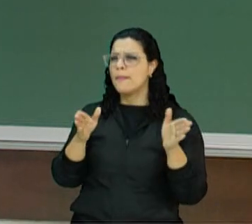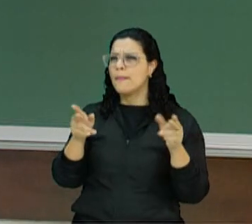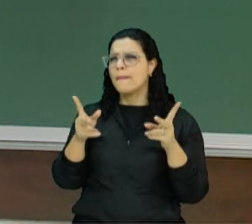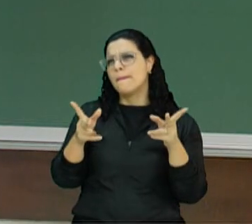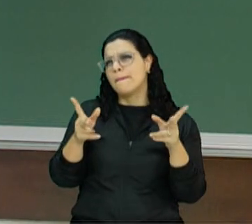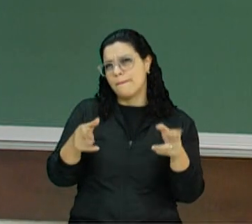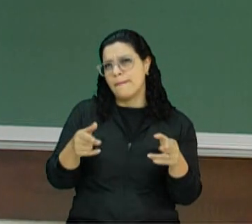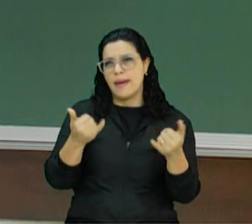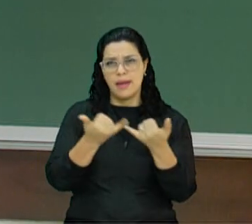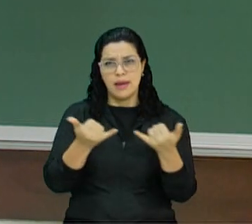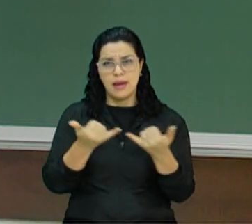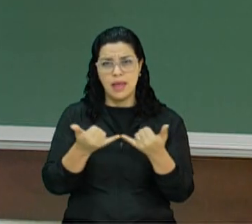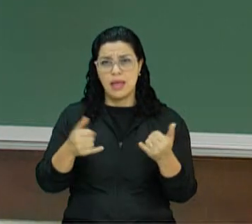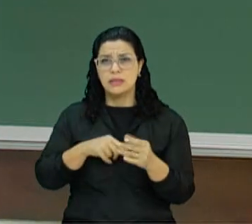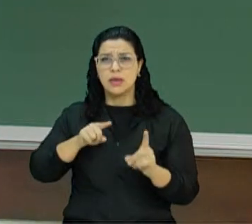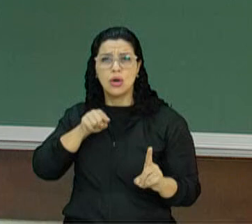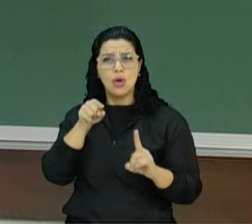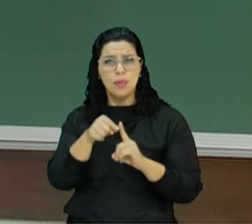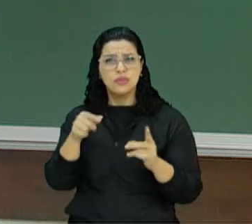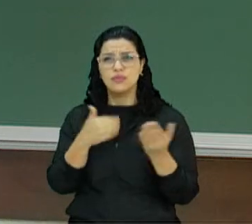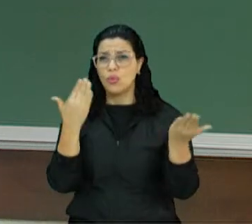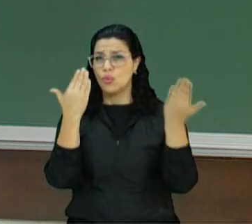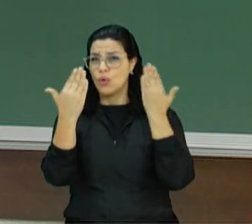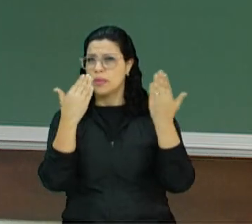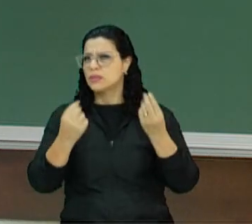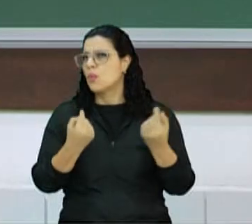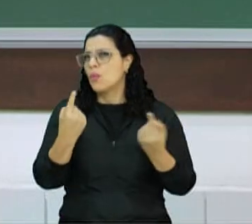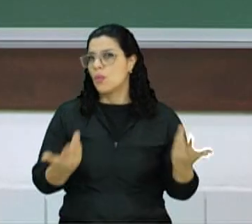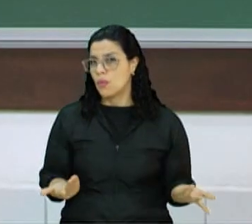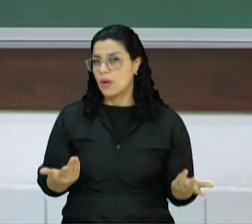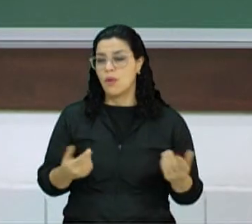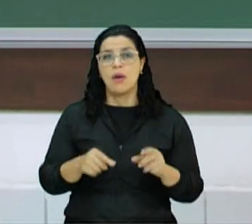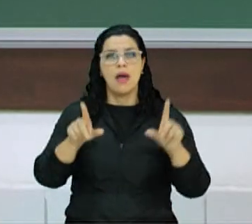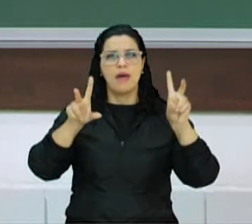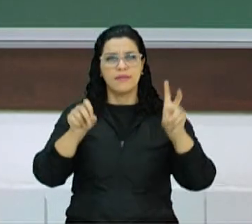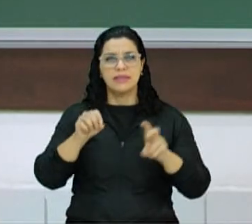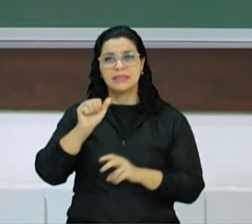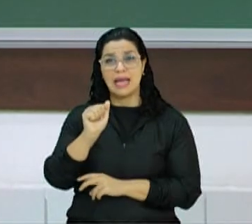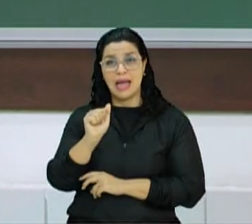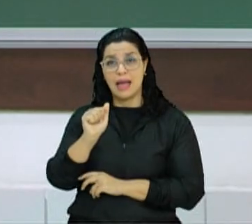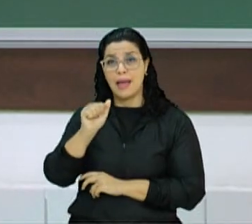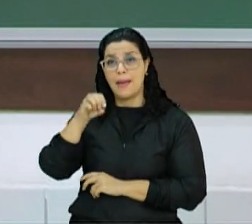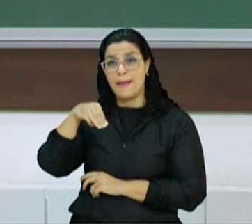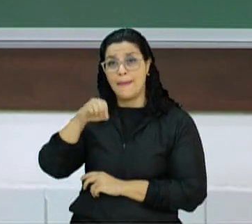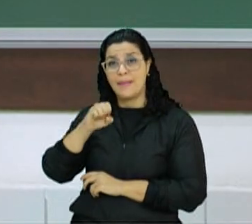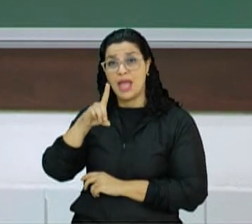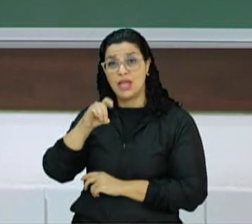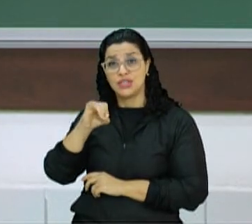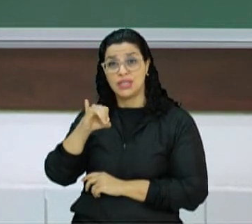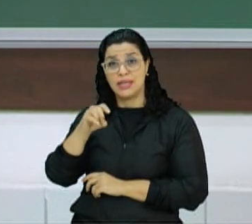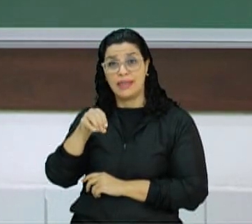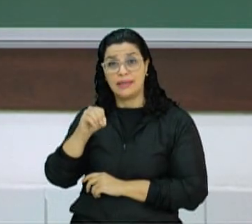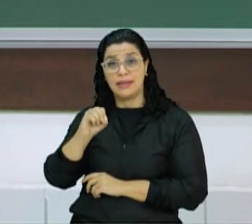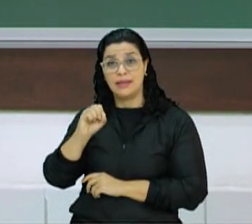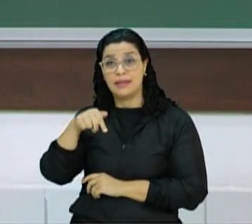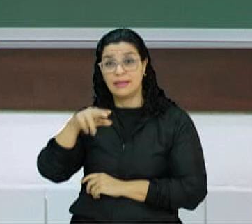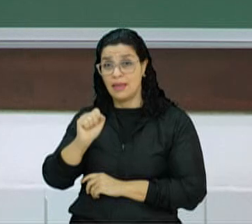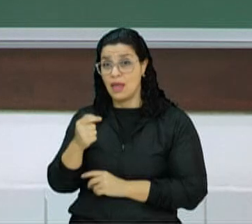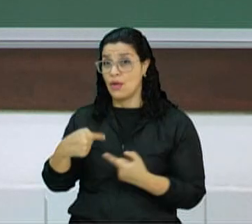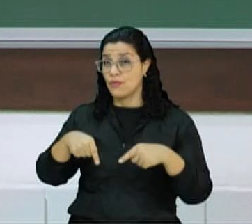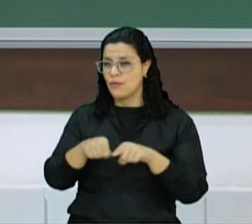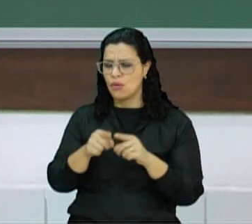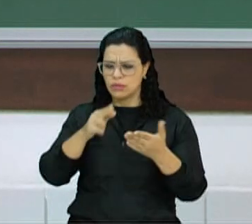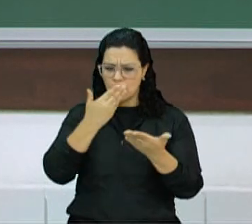proporção, causa ou comparação. E aí, o que essa locução conjuntiva estabelece?